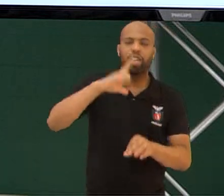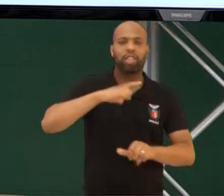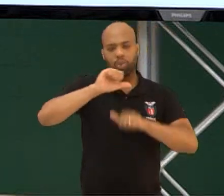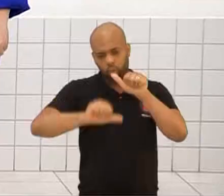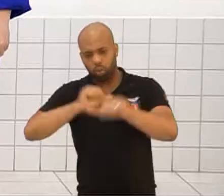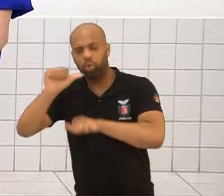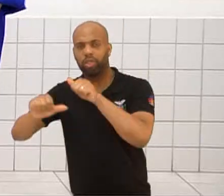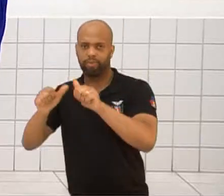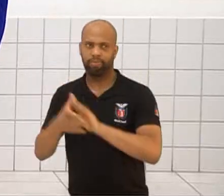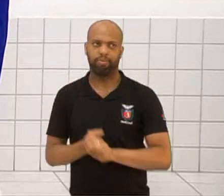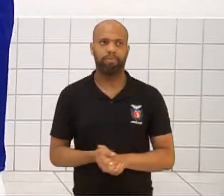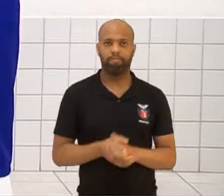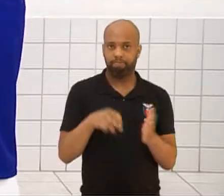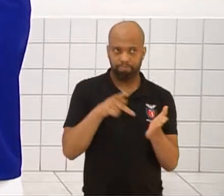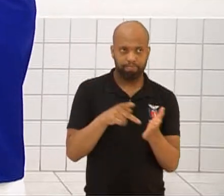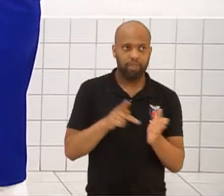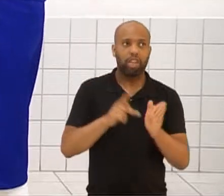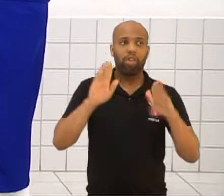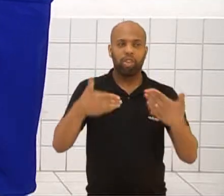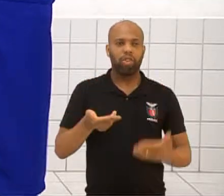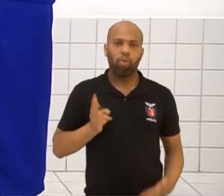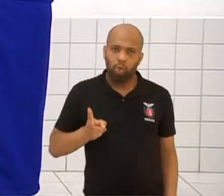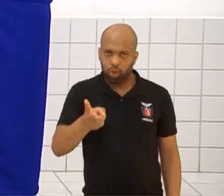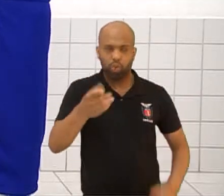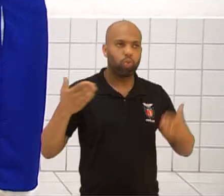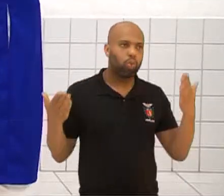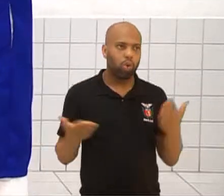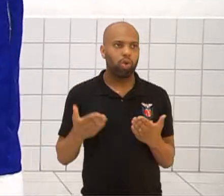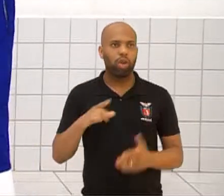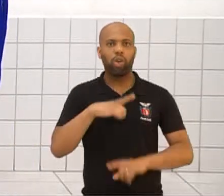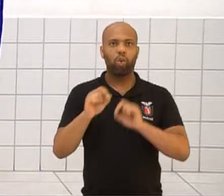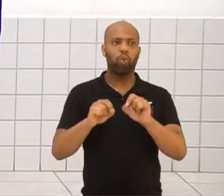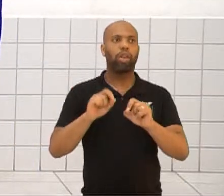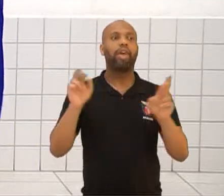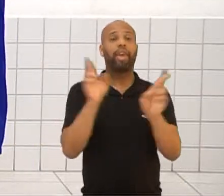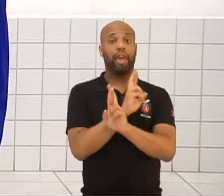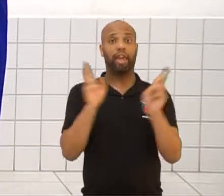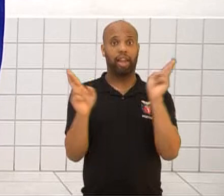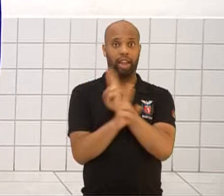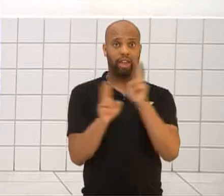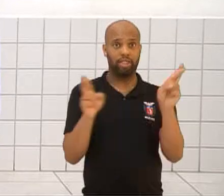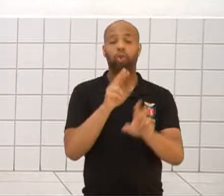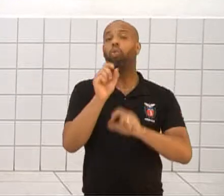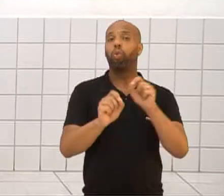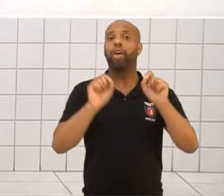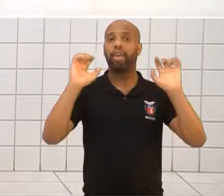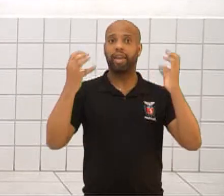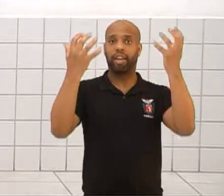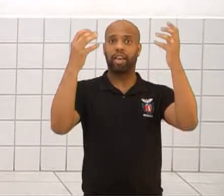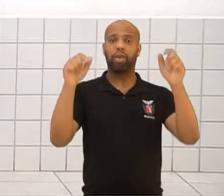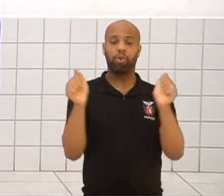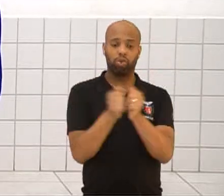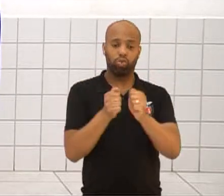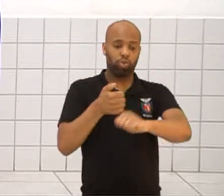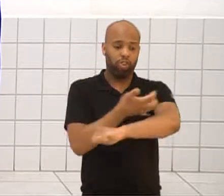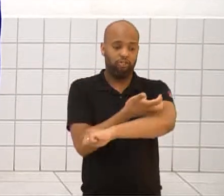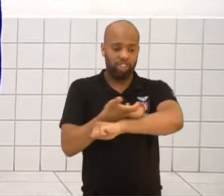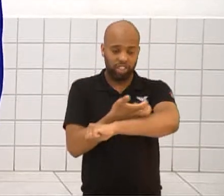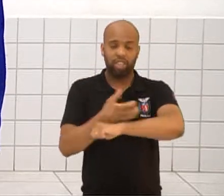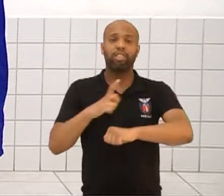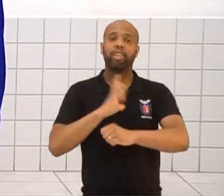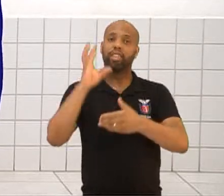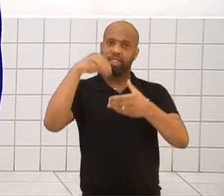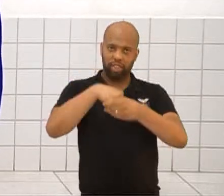temos. Muito bem. Então, na continuação, nós vamos agora relacionar o clima com a vegetação, porque também estão no mesmo